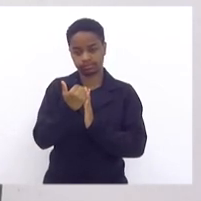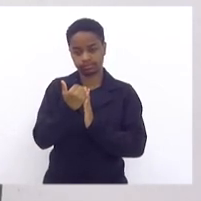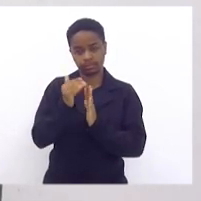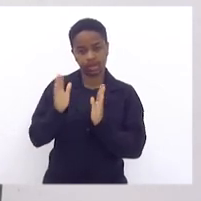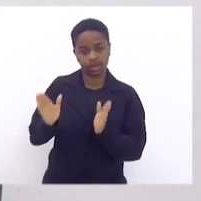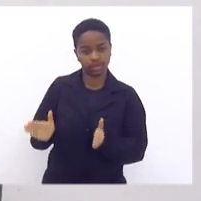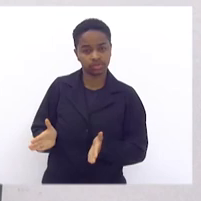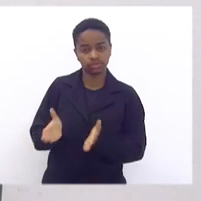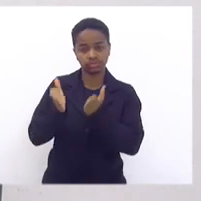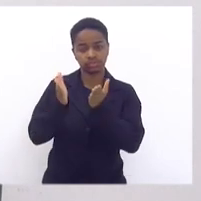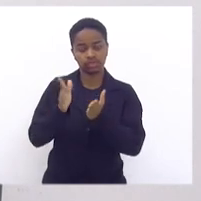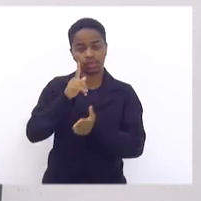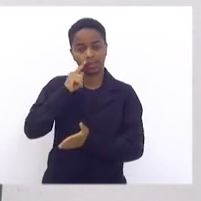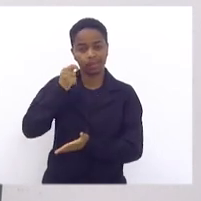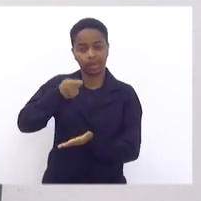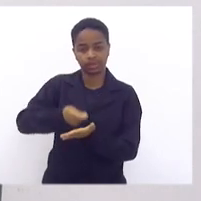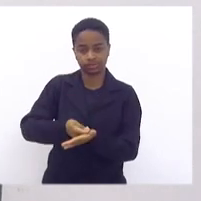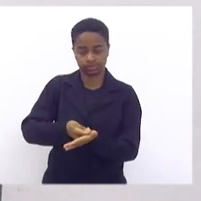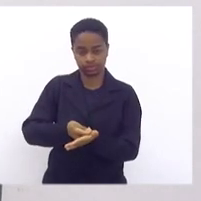enaltecendo o machismo,